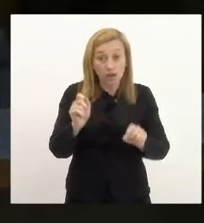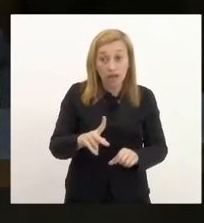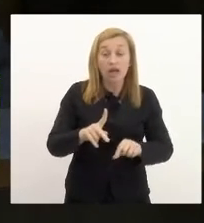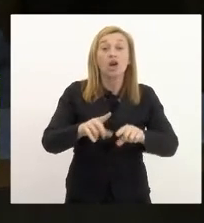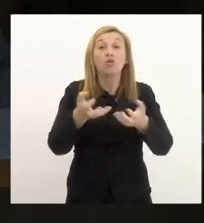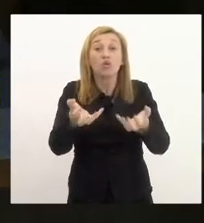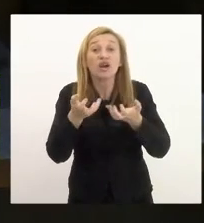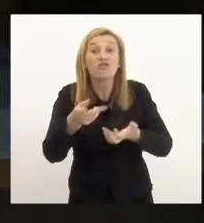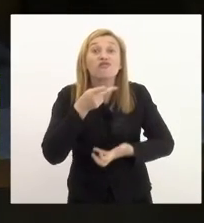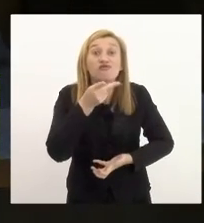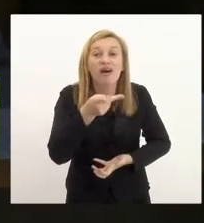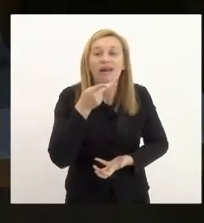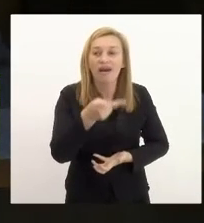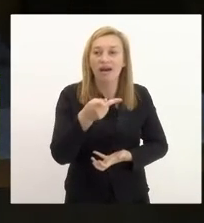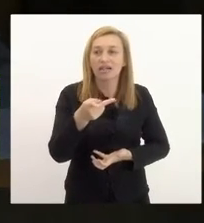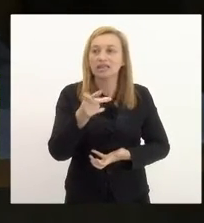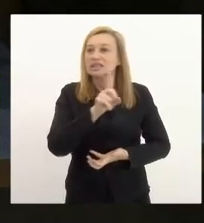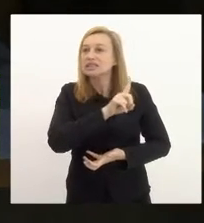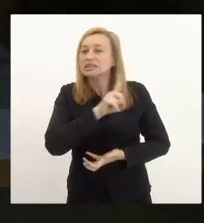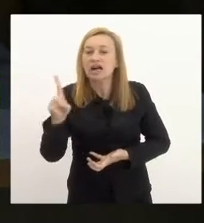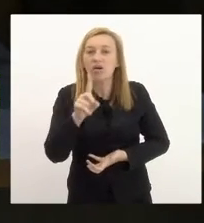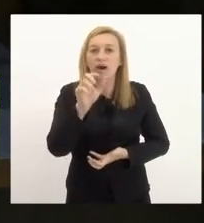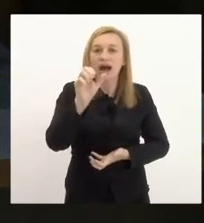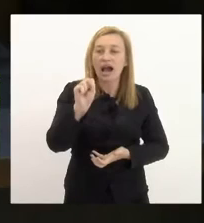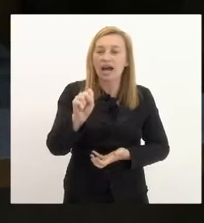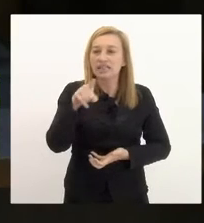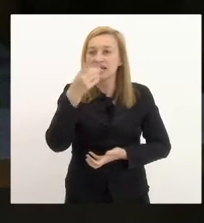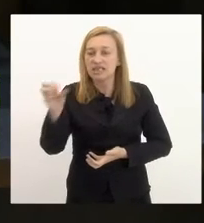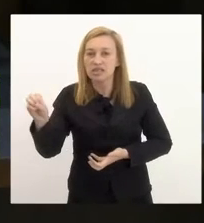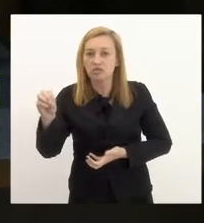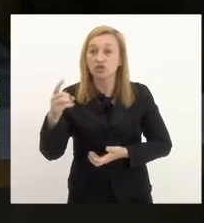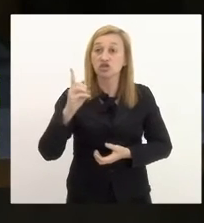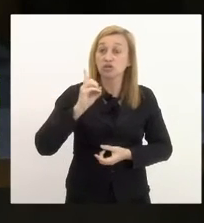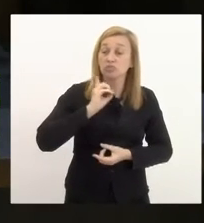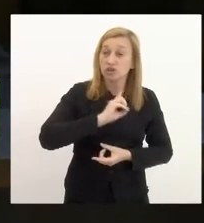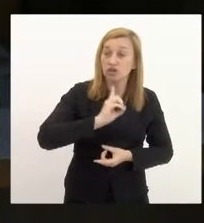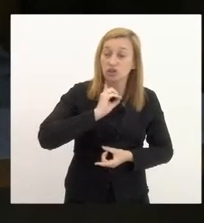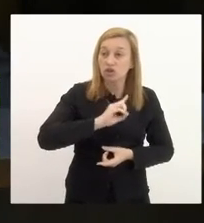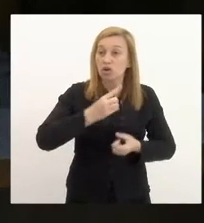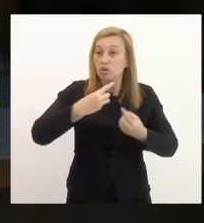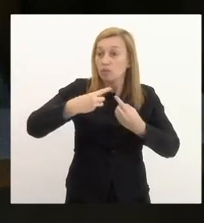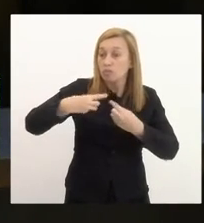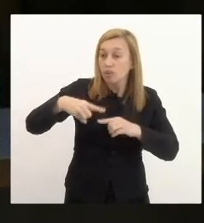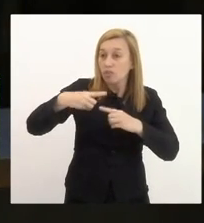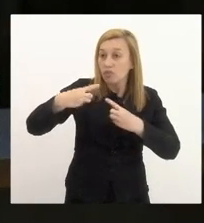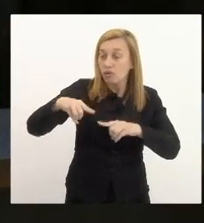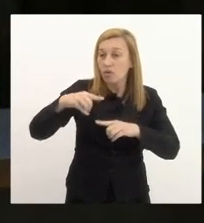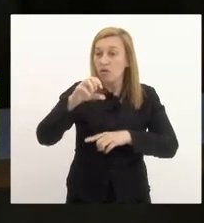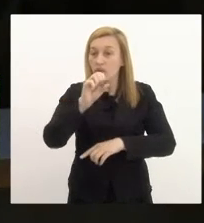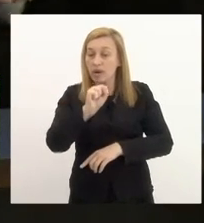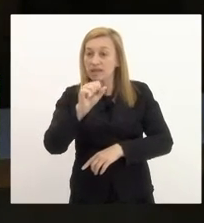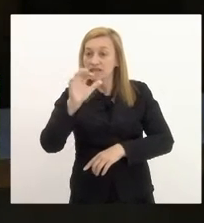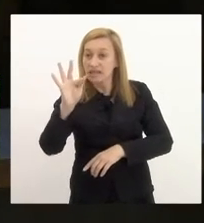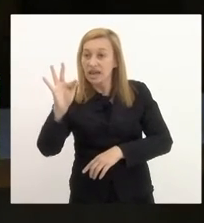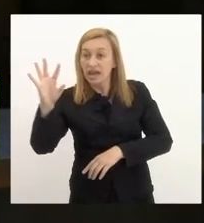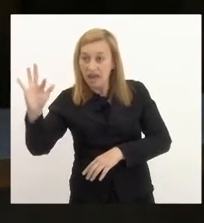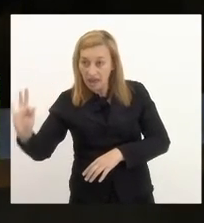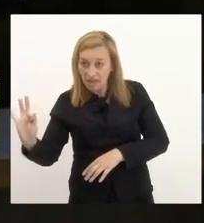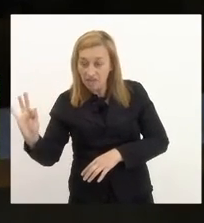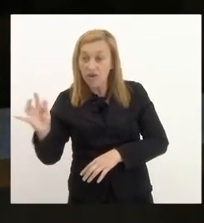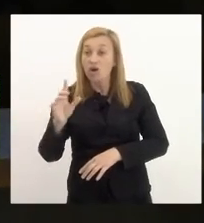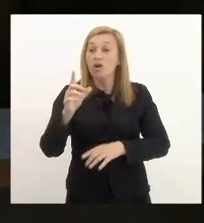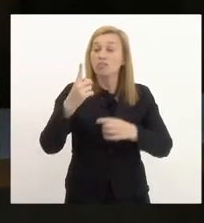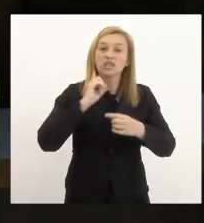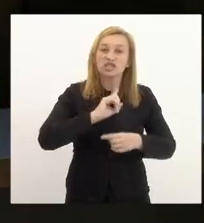eu quero dizer é que a não adesão de Minas Gerais provocou que o STF Minas Gerais não